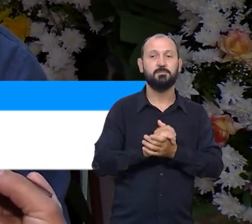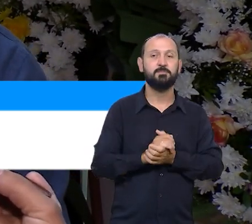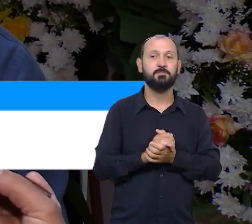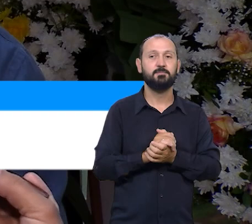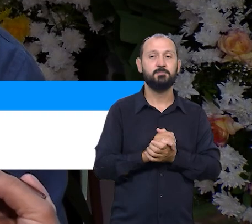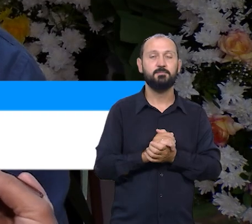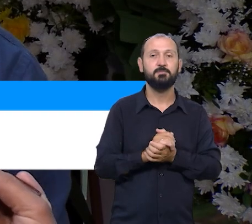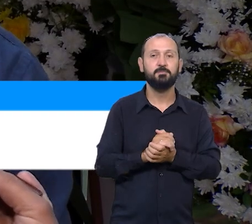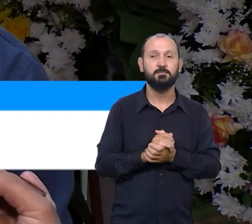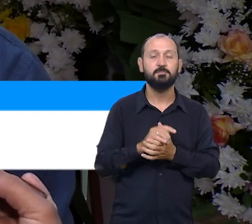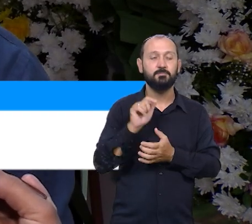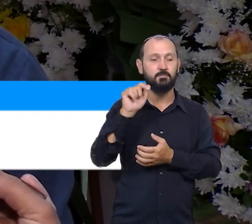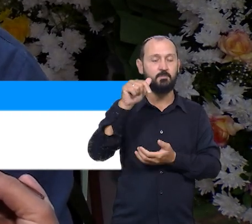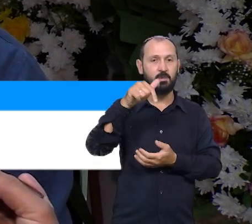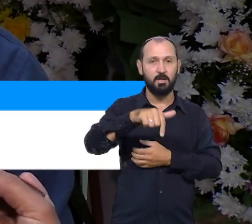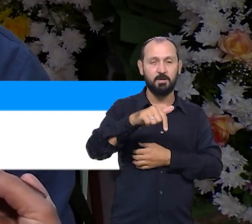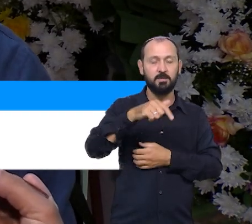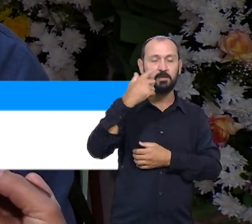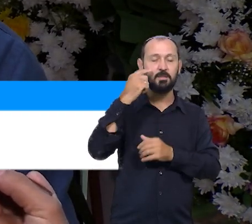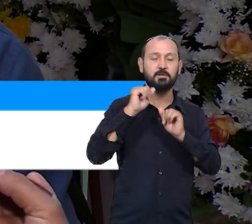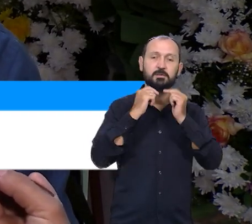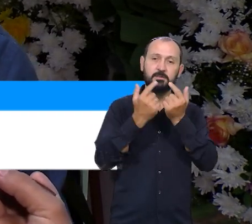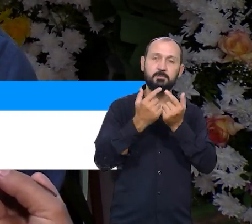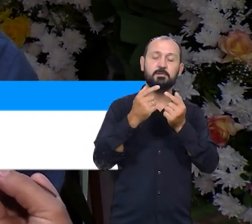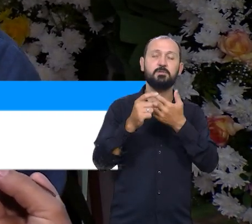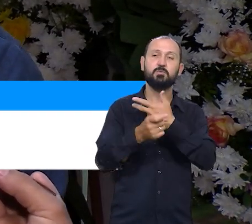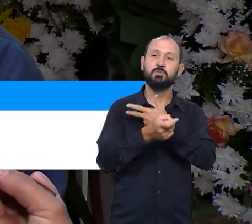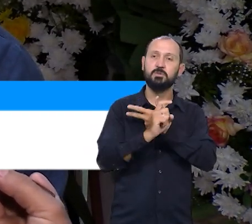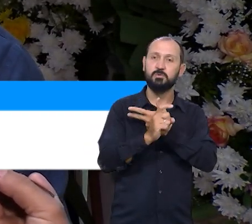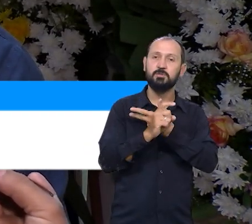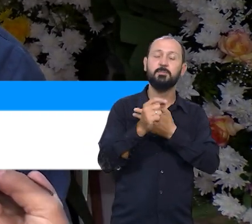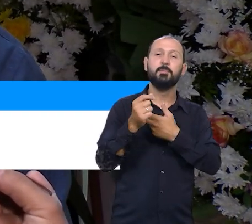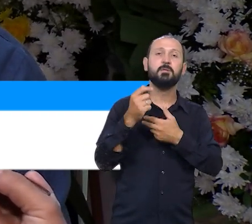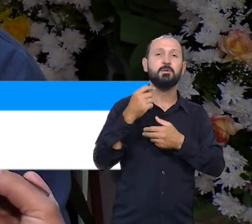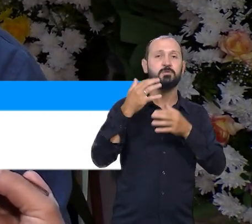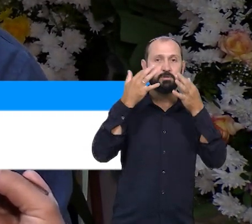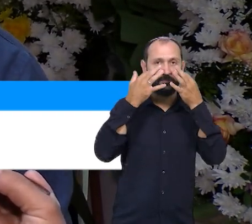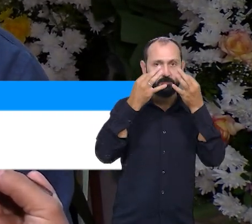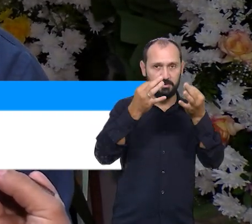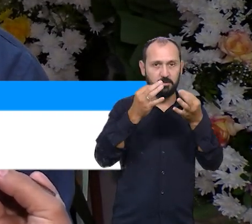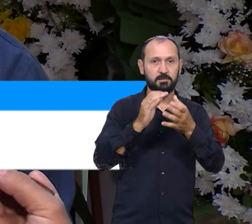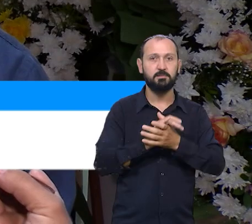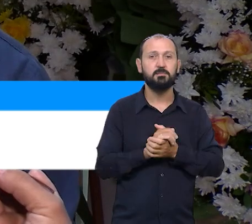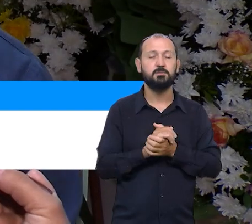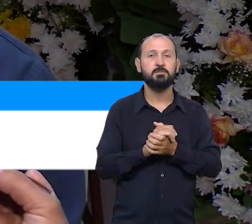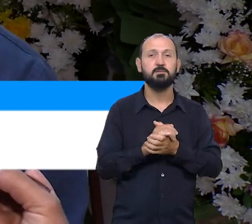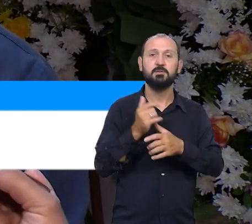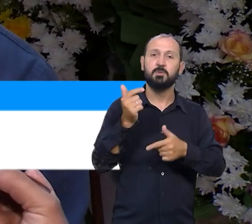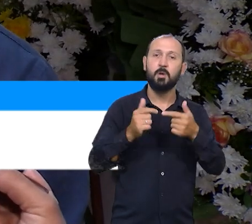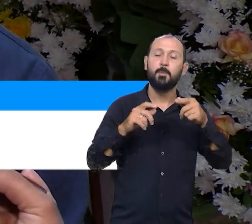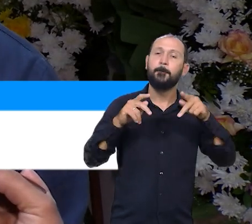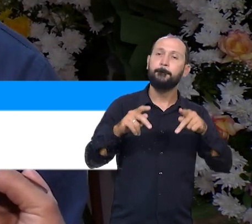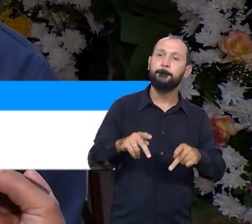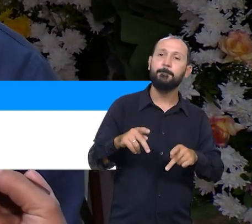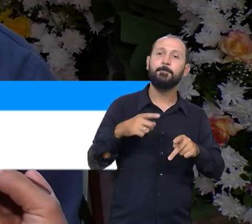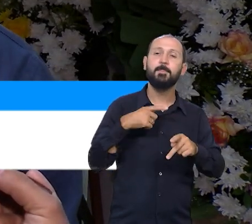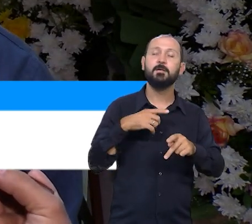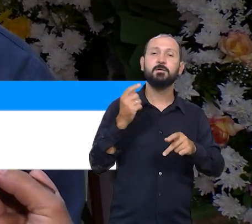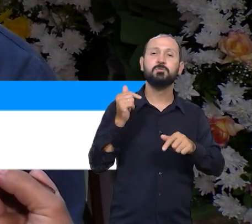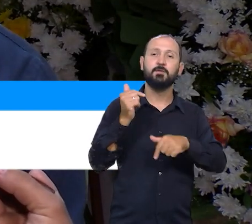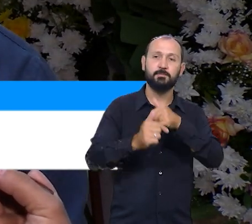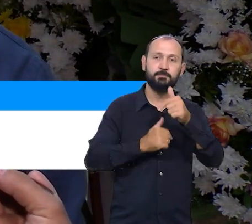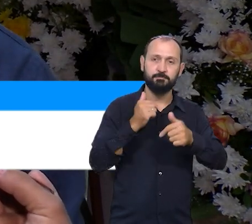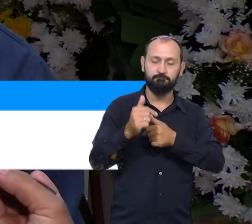necessitados da sociedade e se colocava aqui na Assembleia e no Poder Executivo para que a gente prestasse atenção